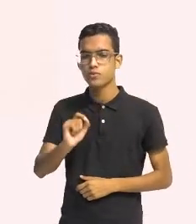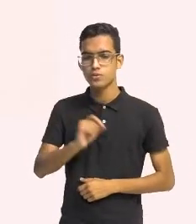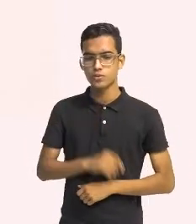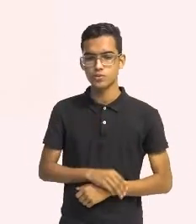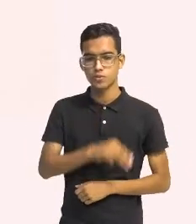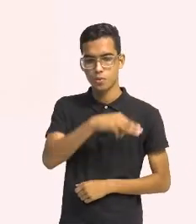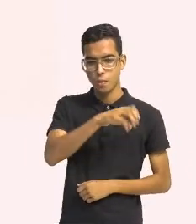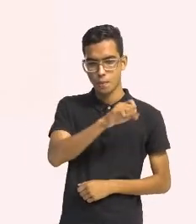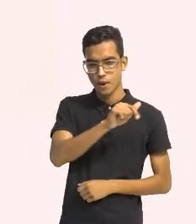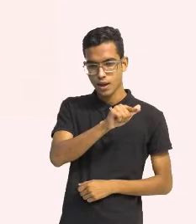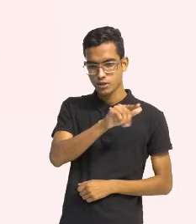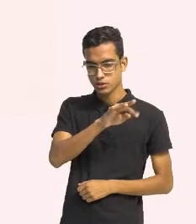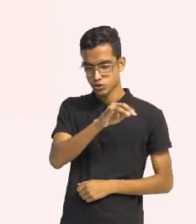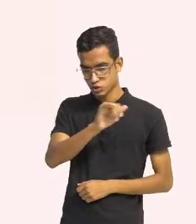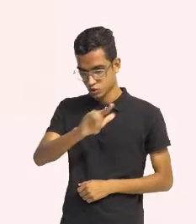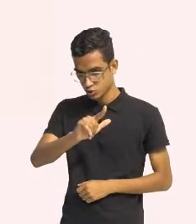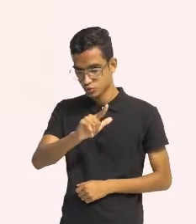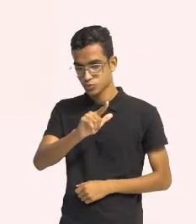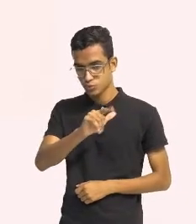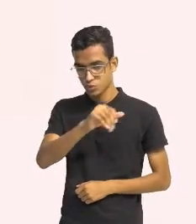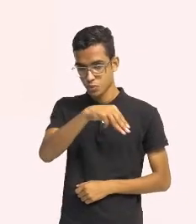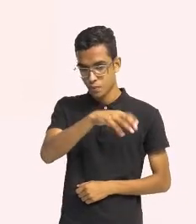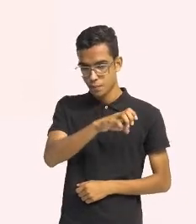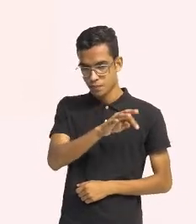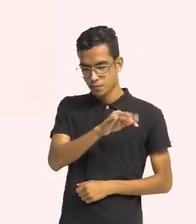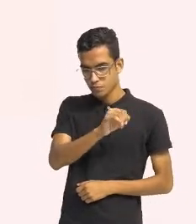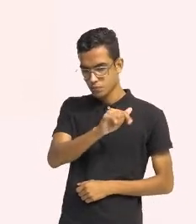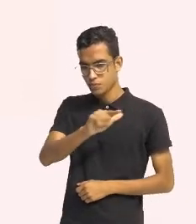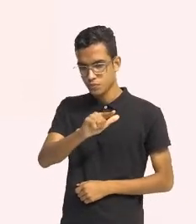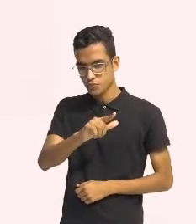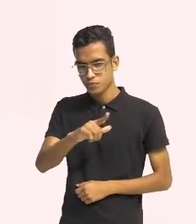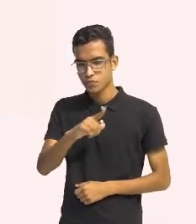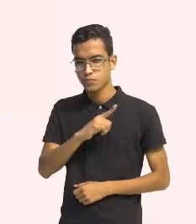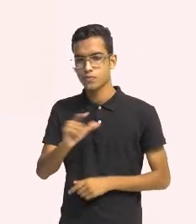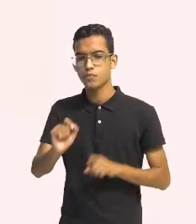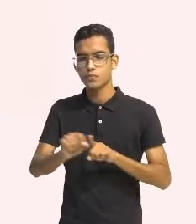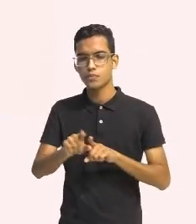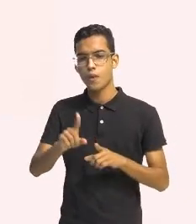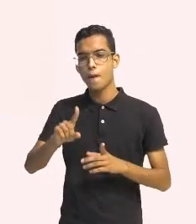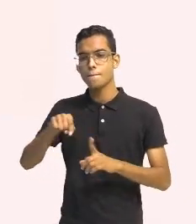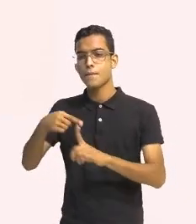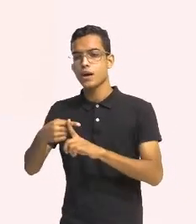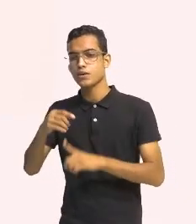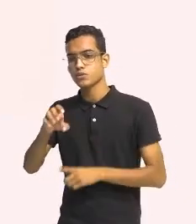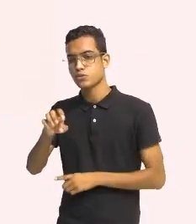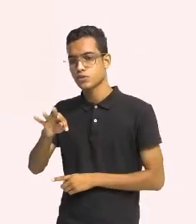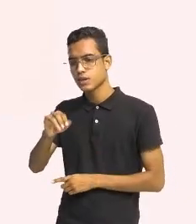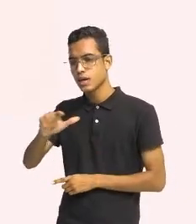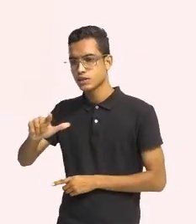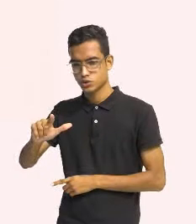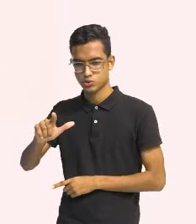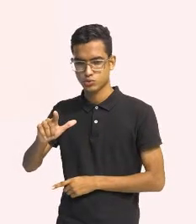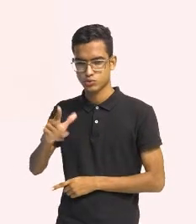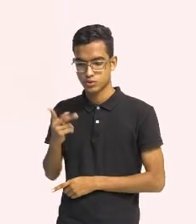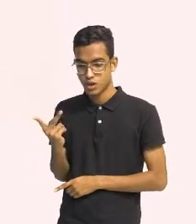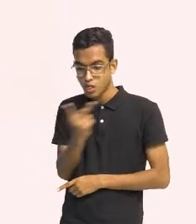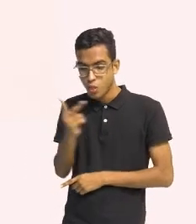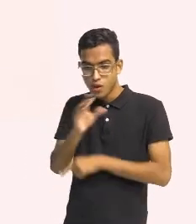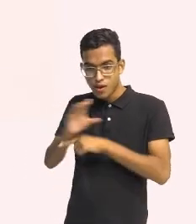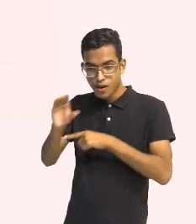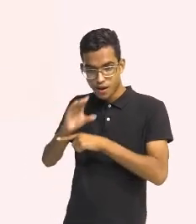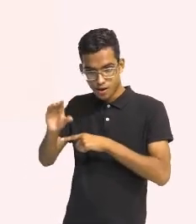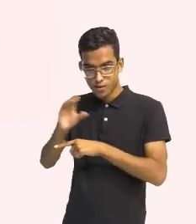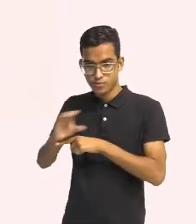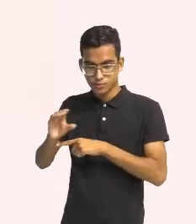metil aqui e aqui nós temos o etil. Olha só, 2 carbonos, etil,